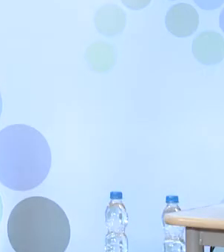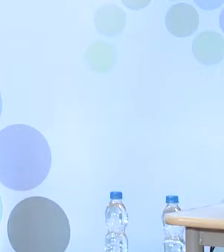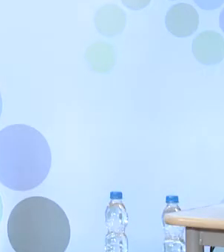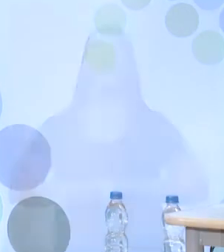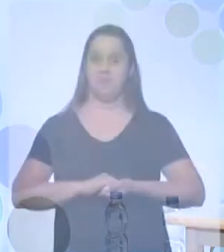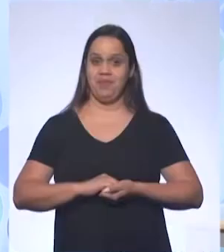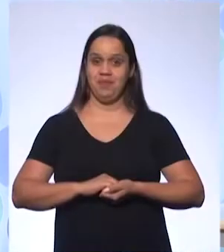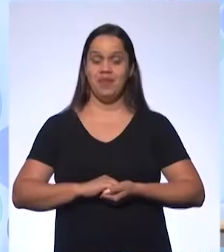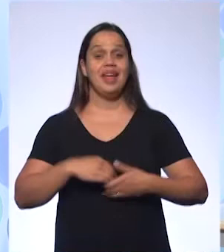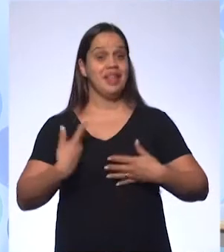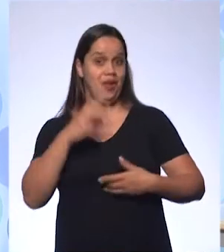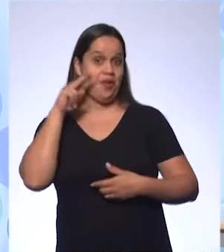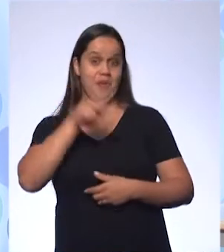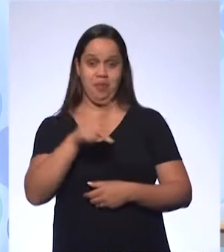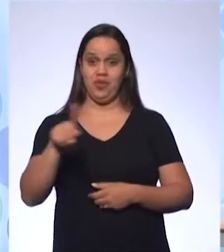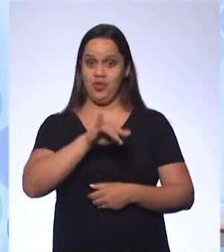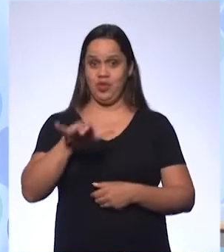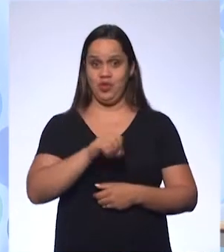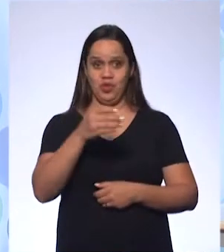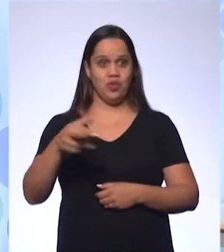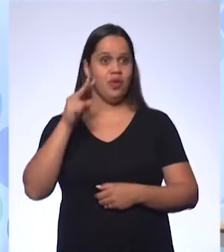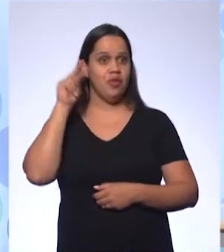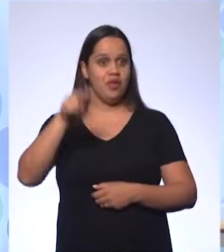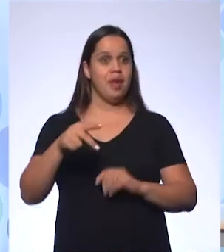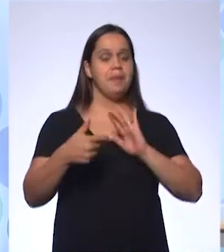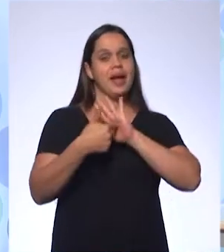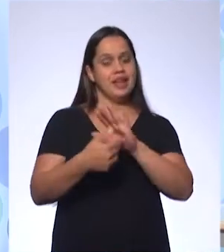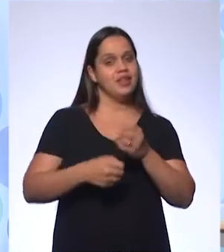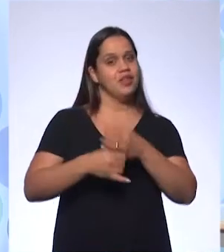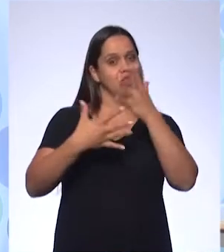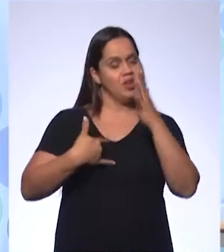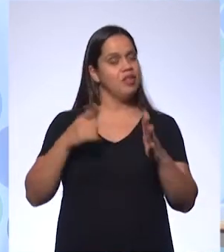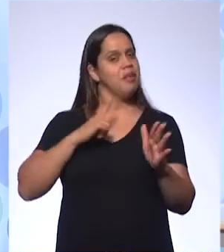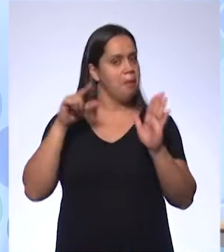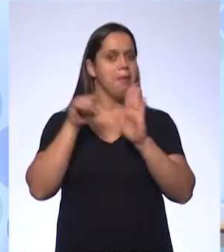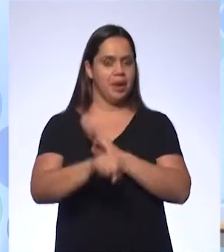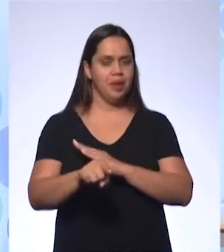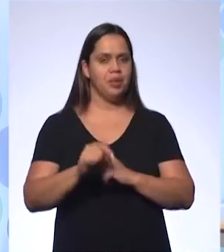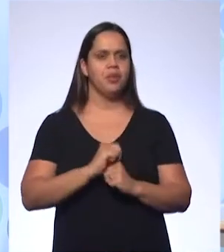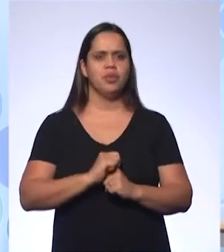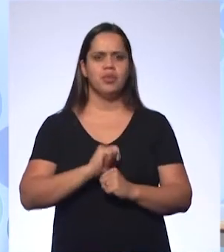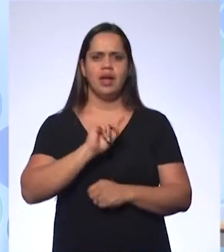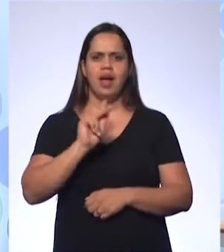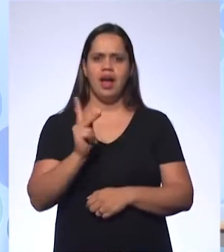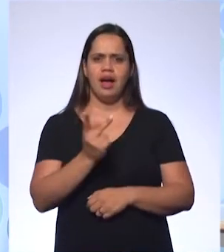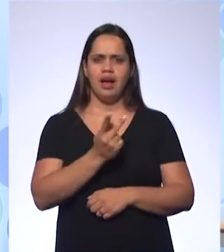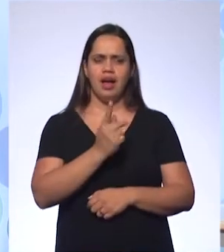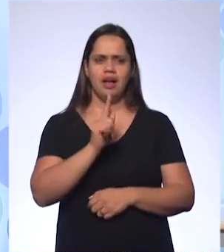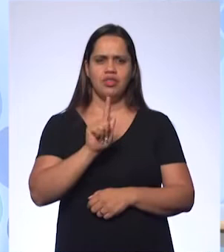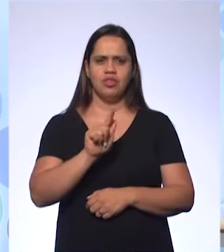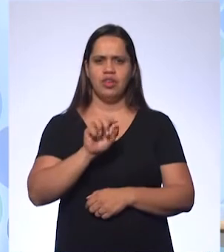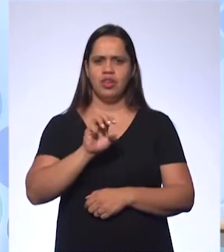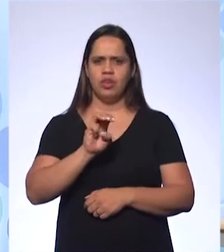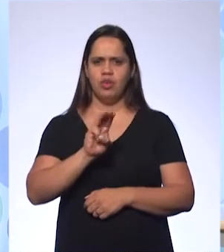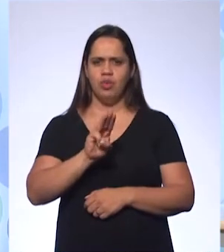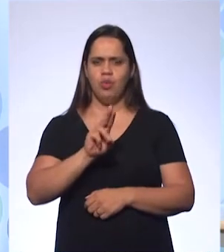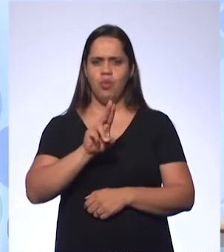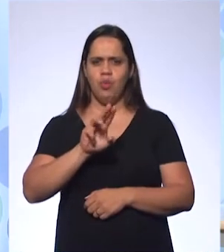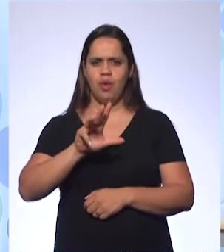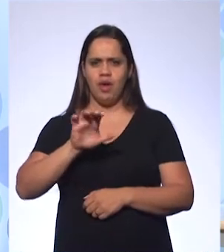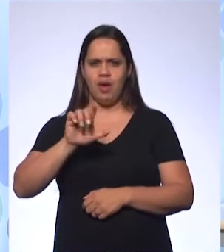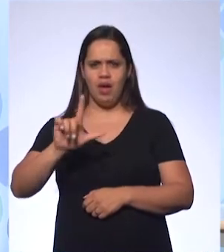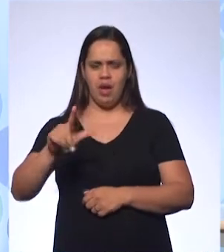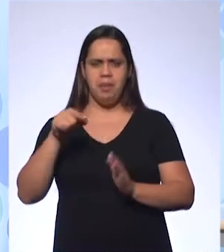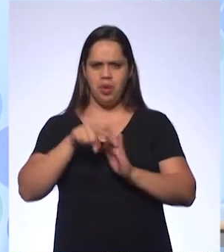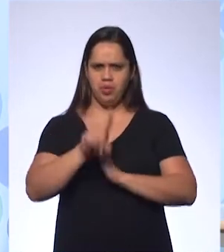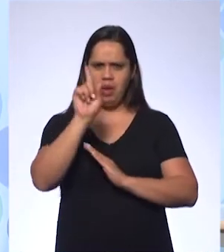Olha só, professor João, apareceu aqui no chat, né, uma pergunta. O H.G. Wells, ele é considerado um